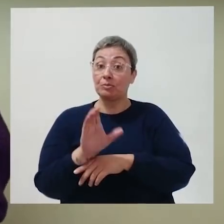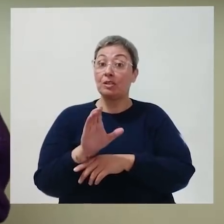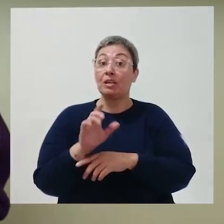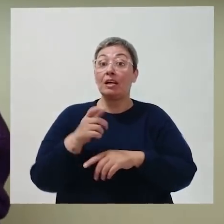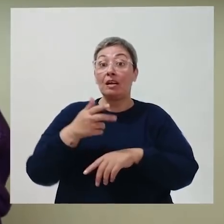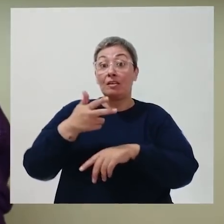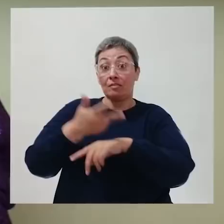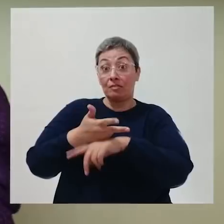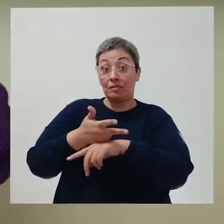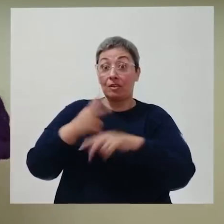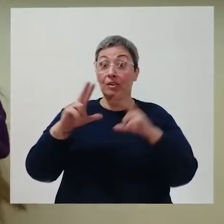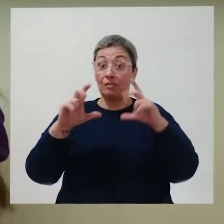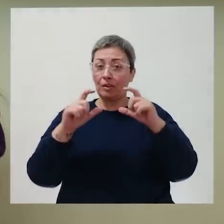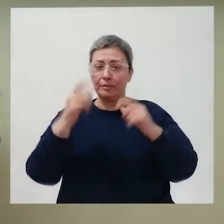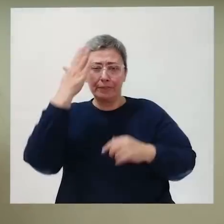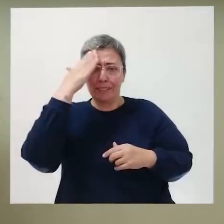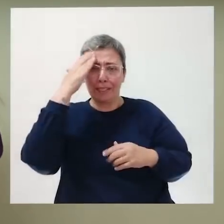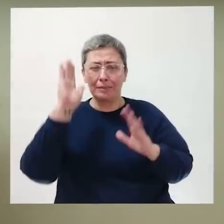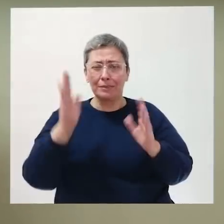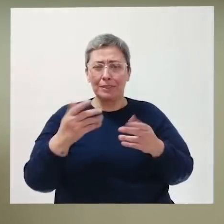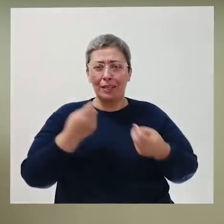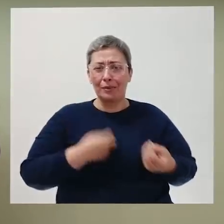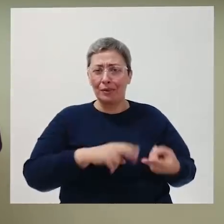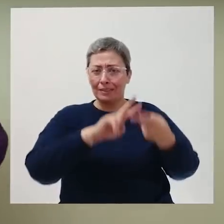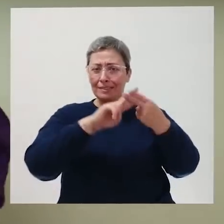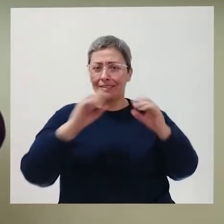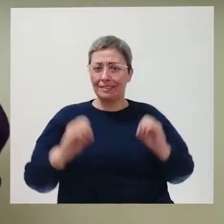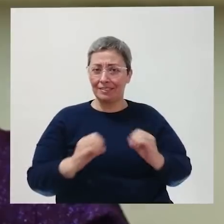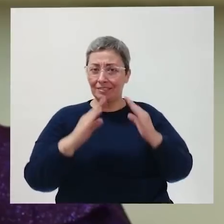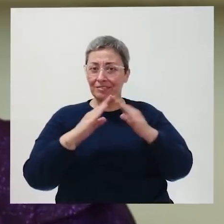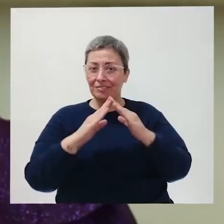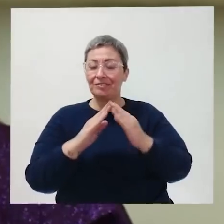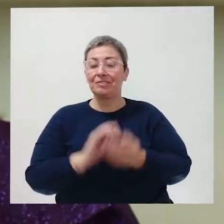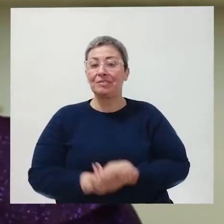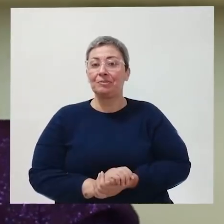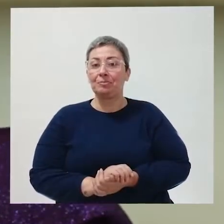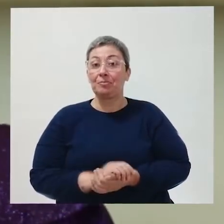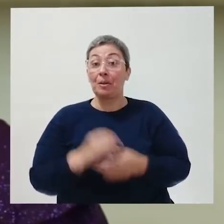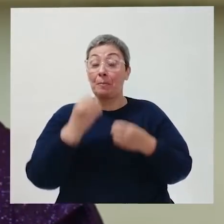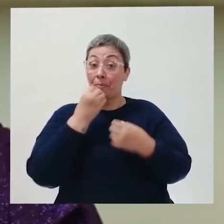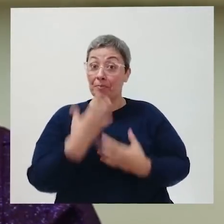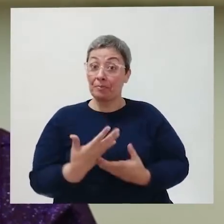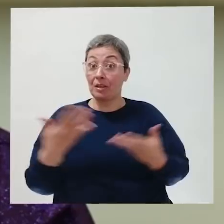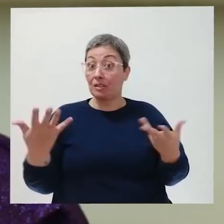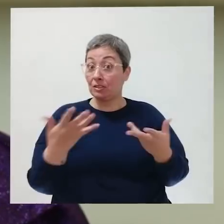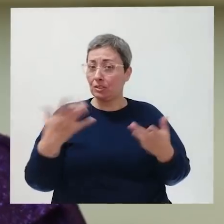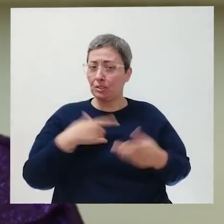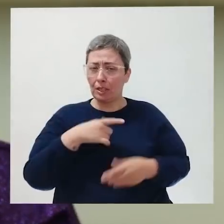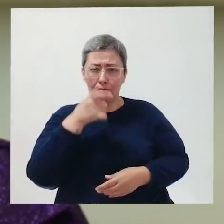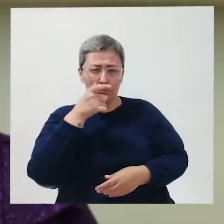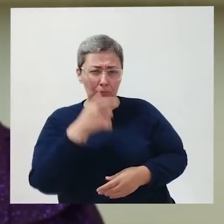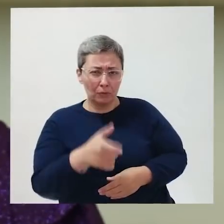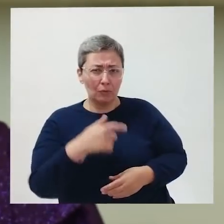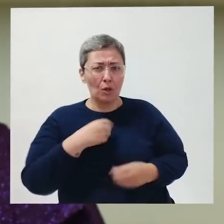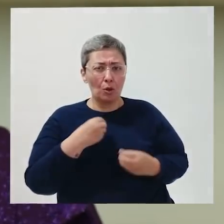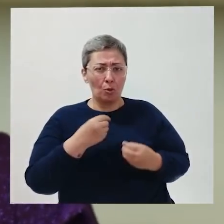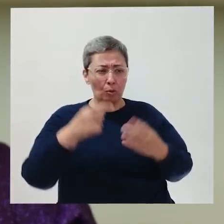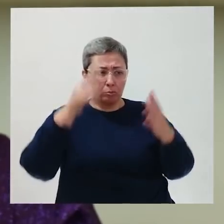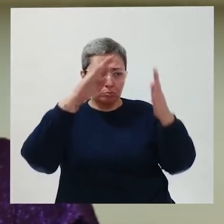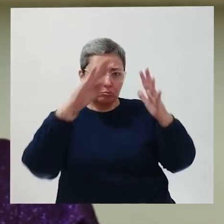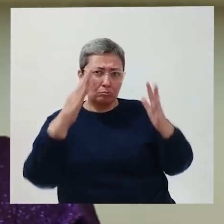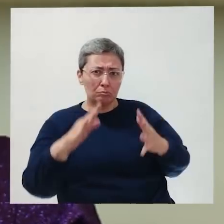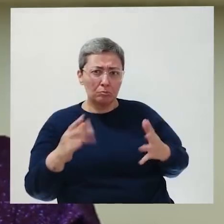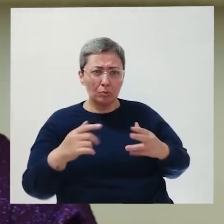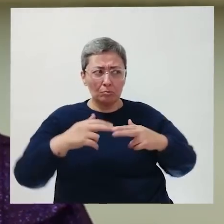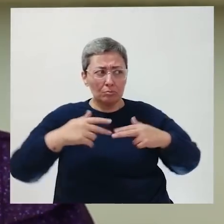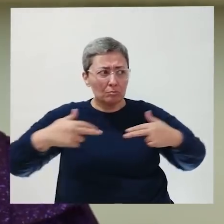vídeo, você já sabe, né? Com a hashtag Saberes em Casa. Bom, você já observou a forma das coisas à